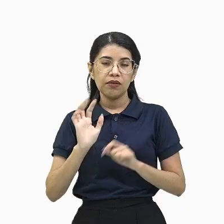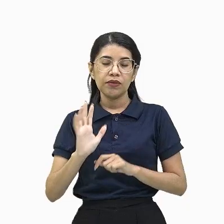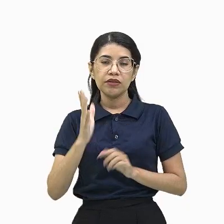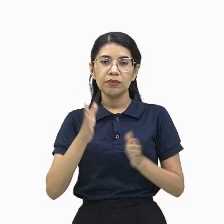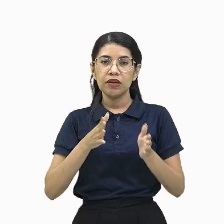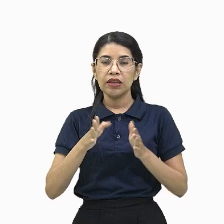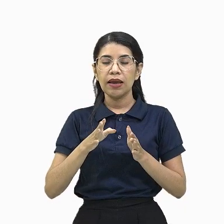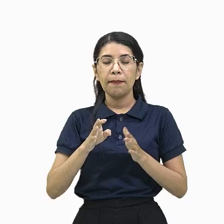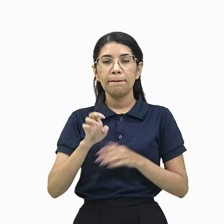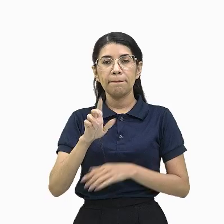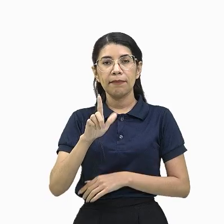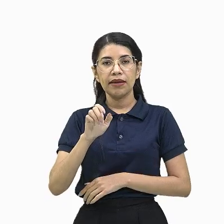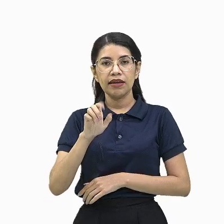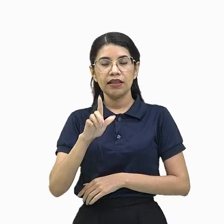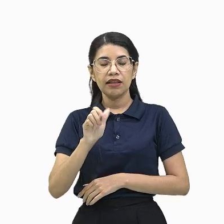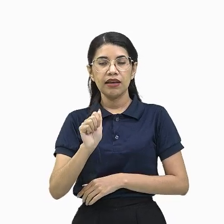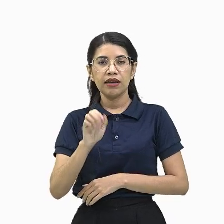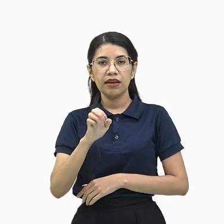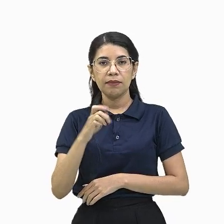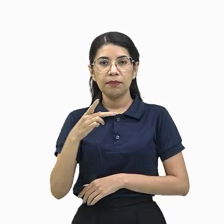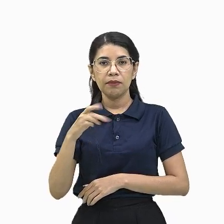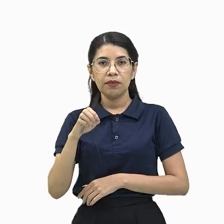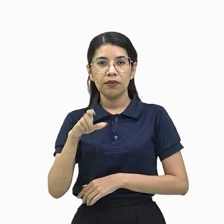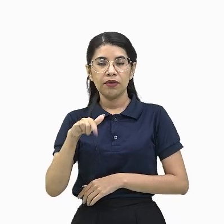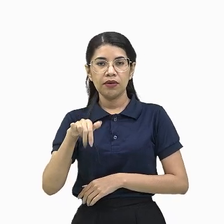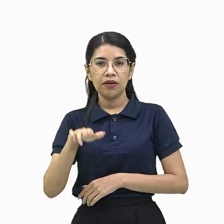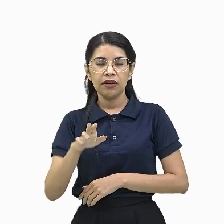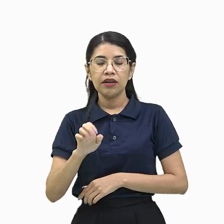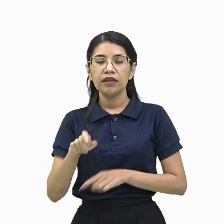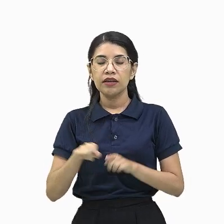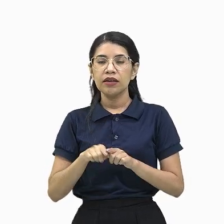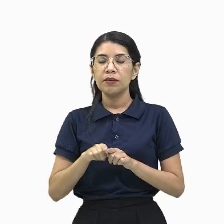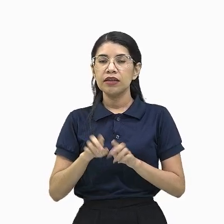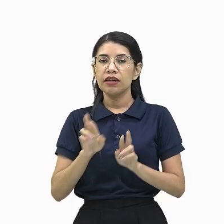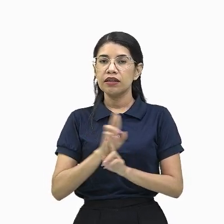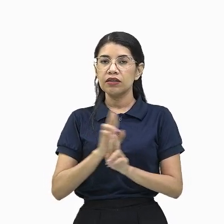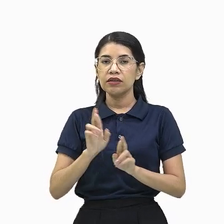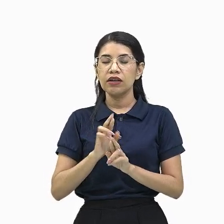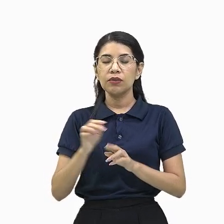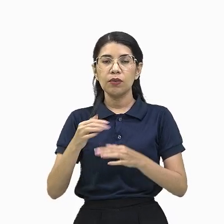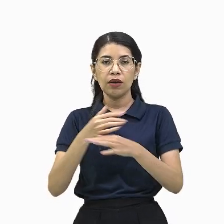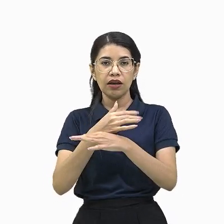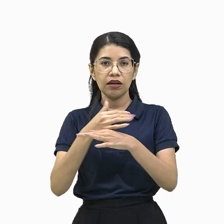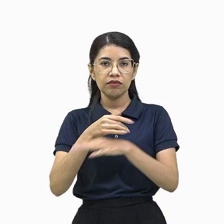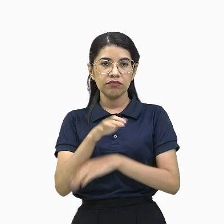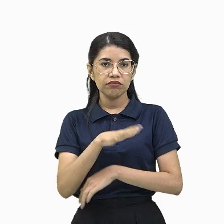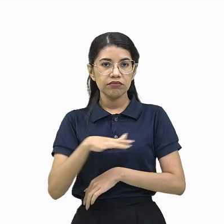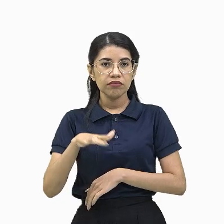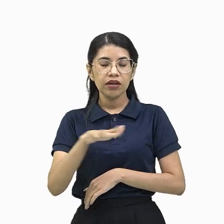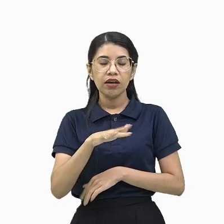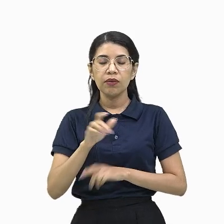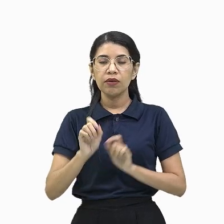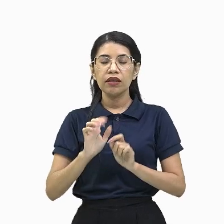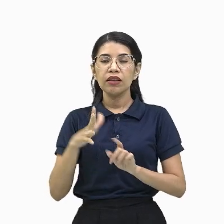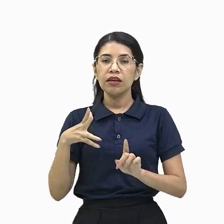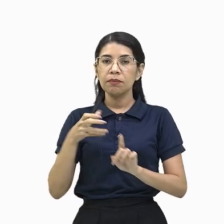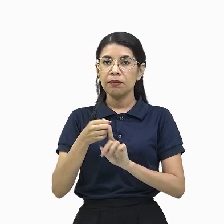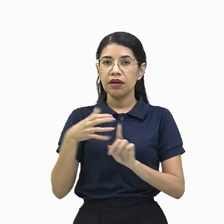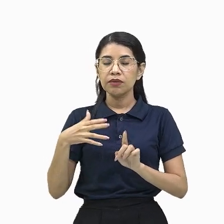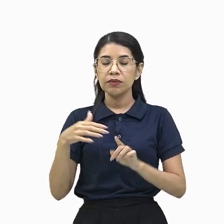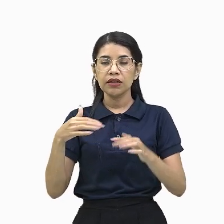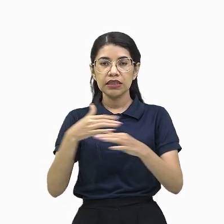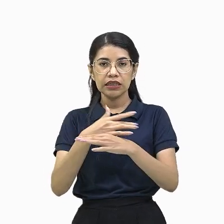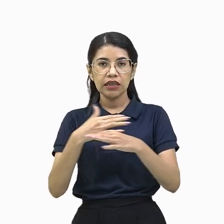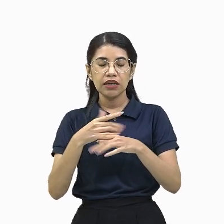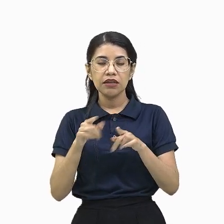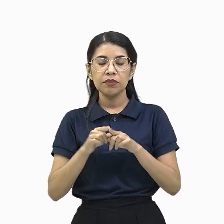Belle Époque, tá bom? A Belle Époque amazônica que está ligada a essa questão da urbanização, onde a gente vai ter o quê? Impacto urbano, que teve